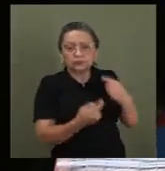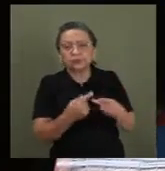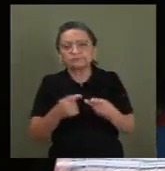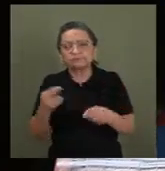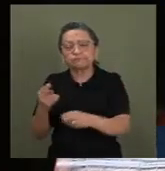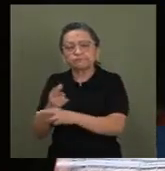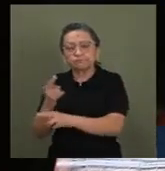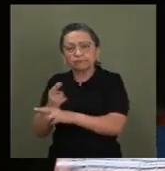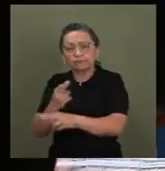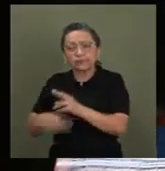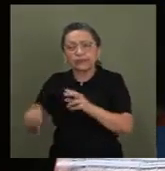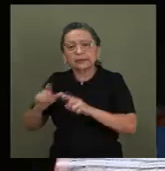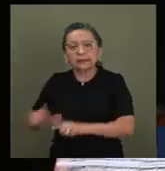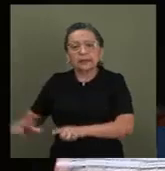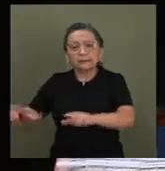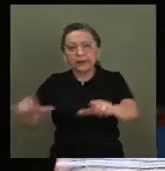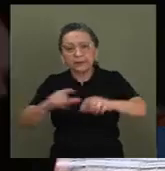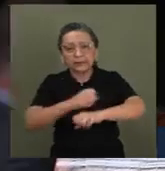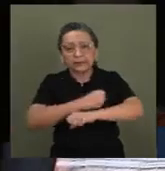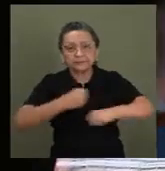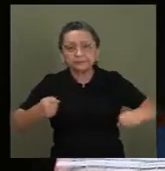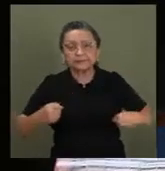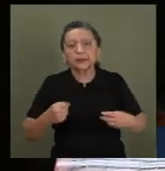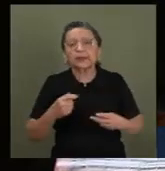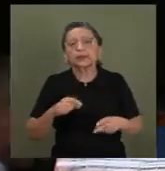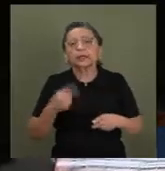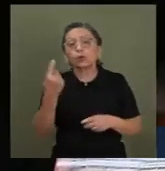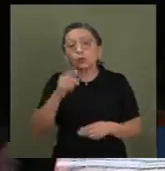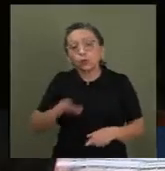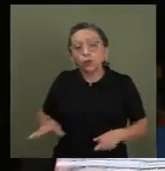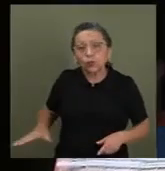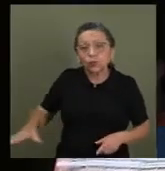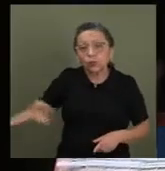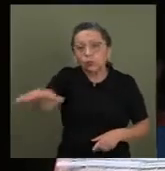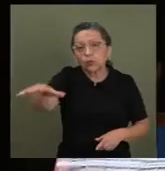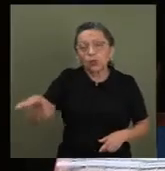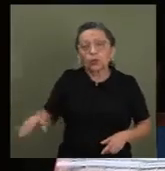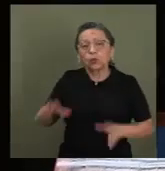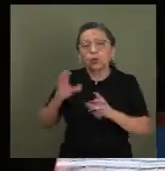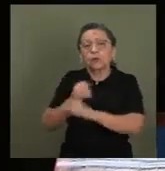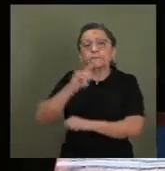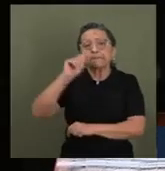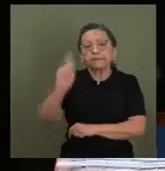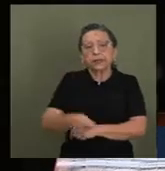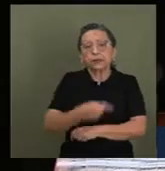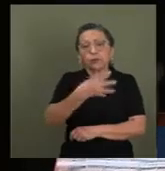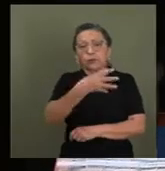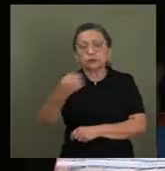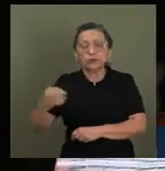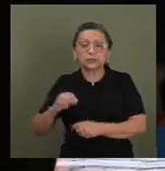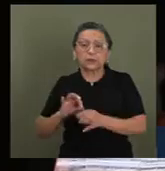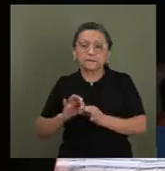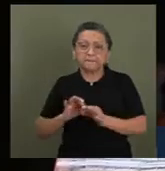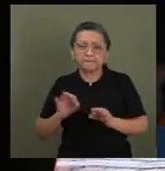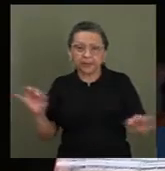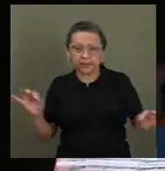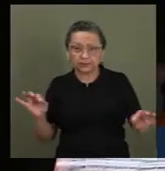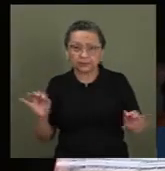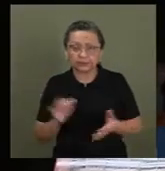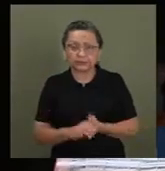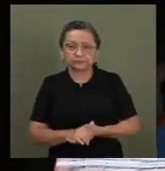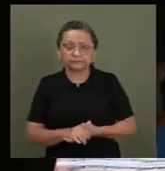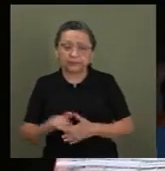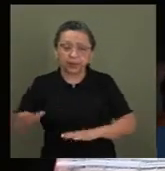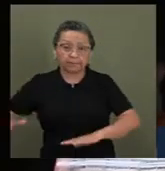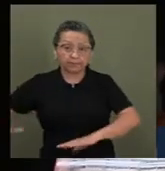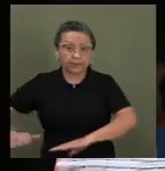das camadas de asfalto em um trecho de 1.400 metros da pista de